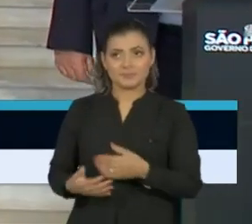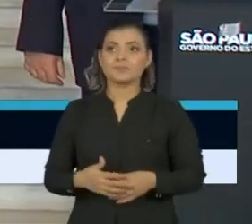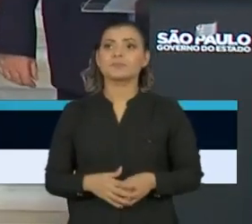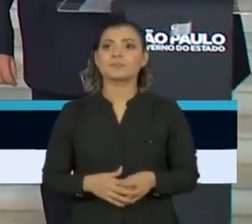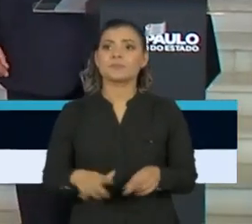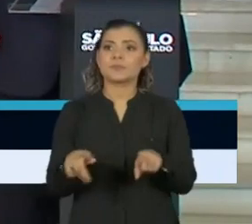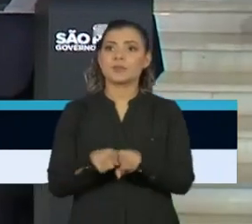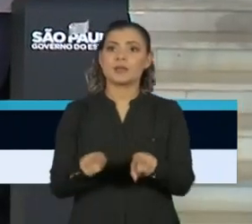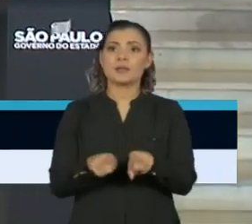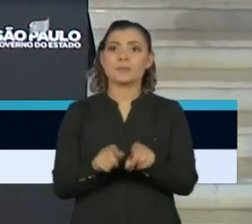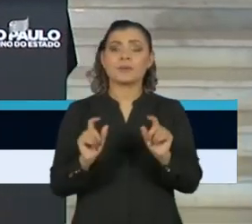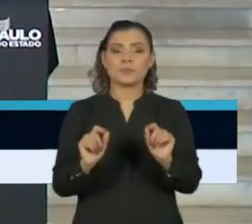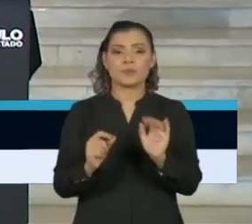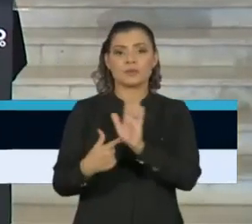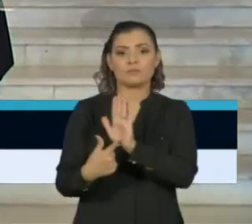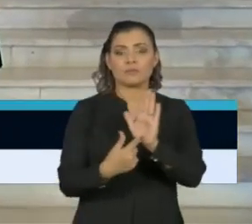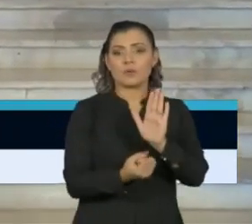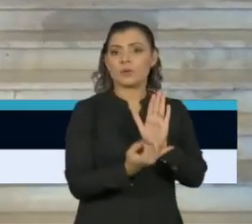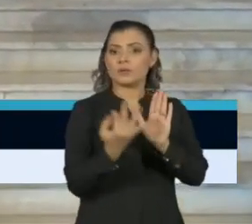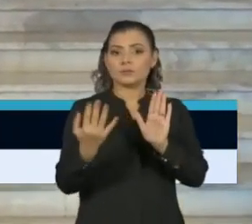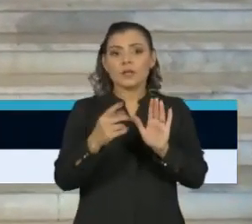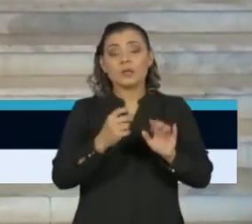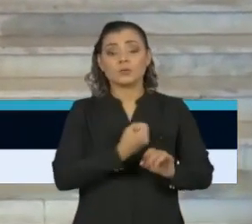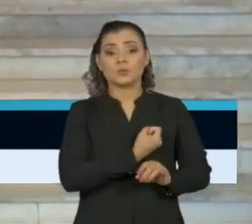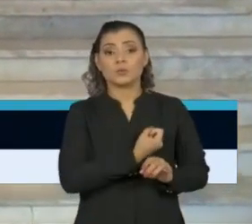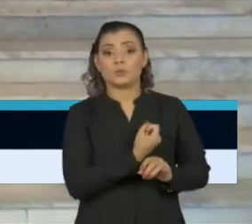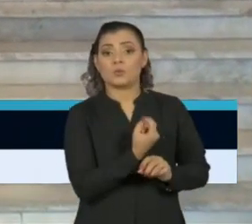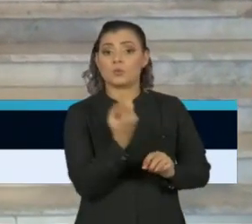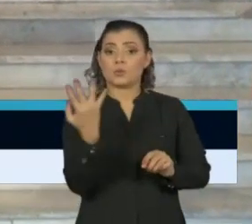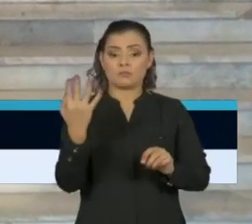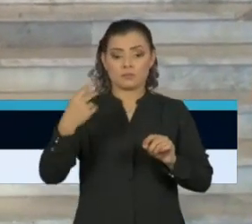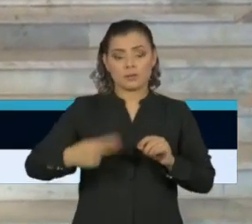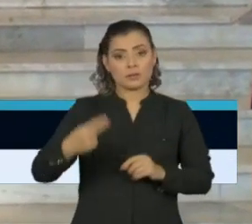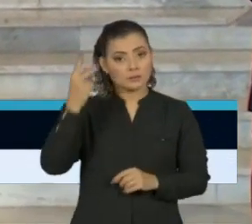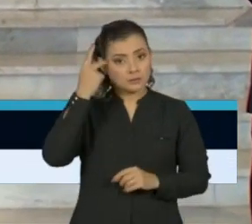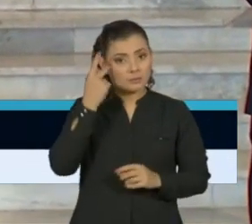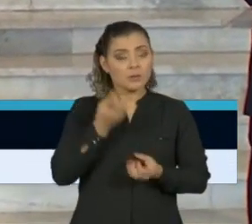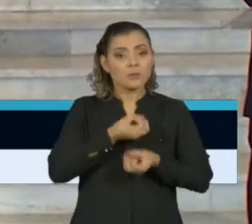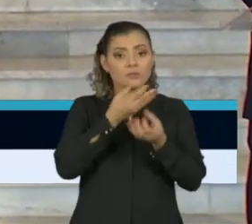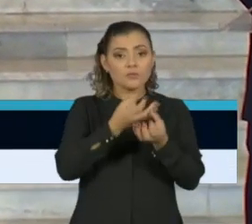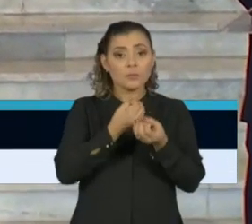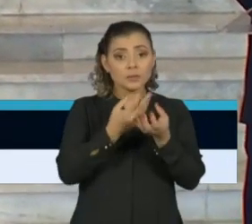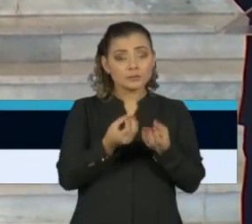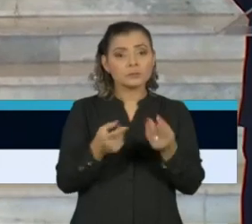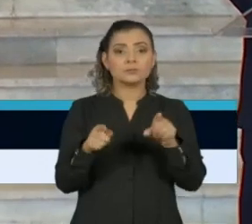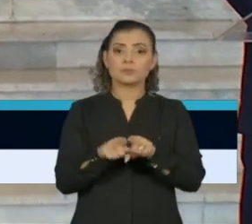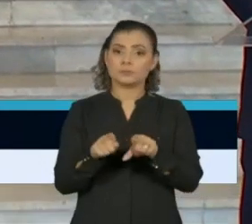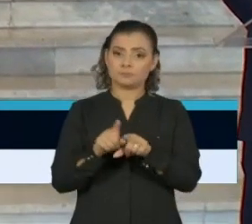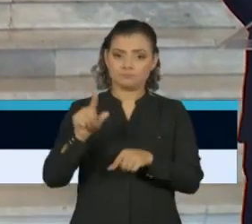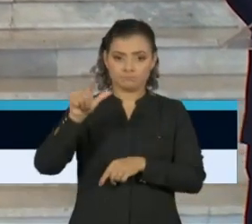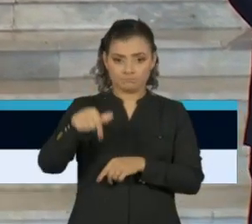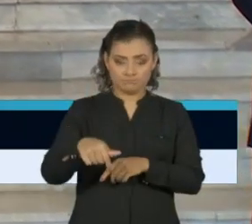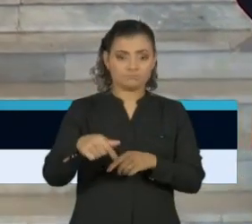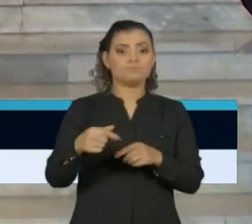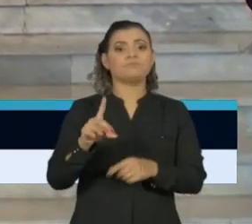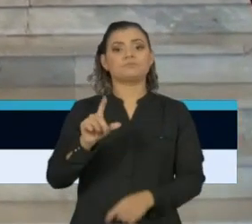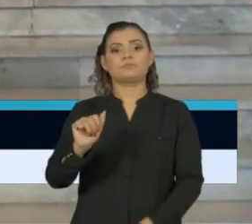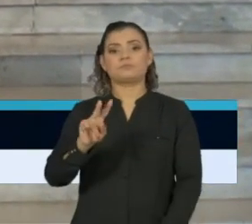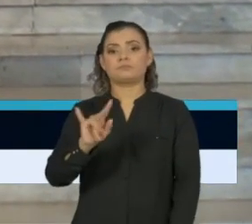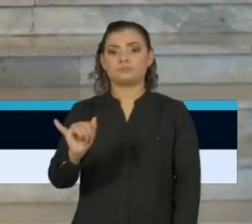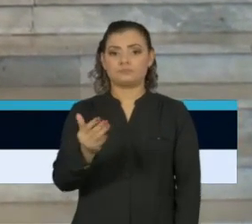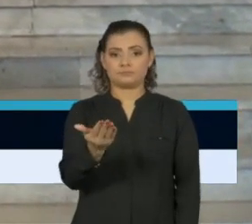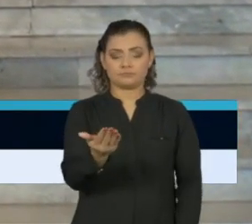os números atualizados de hoje, aqui em São Paulo, e, na sequência, o Dr. Davi